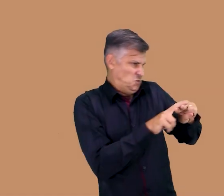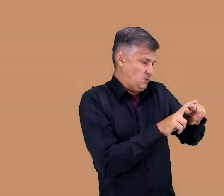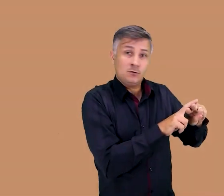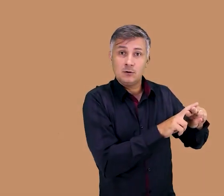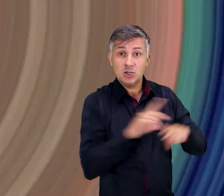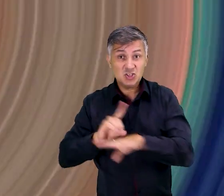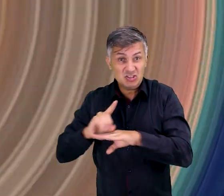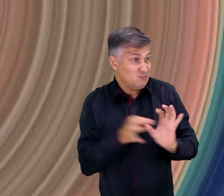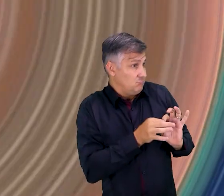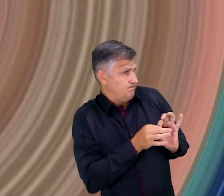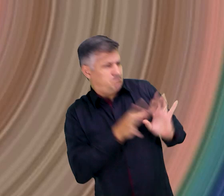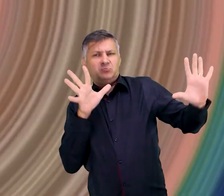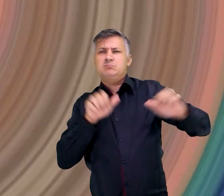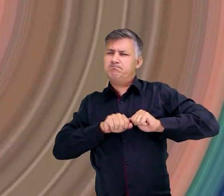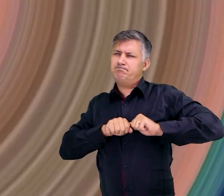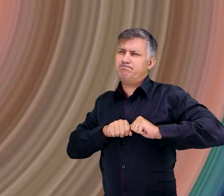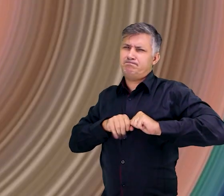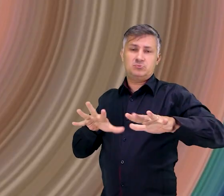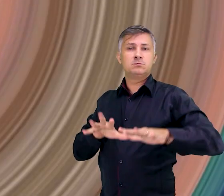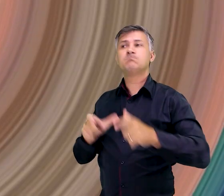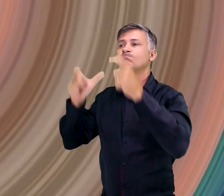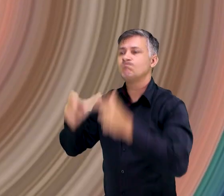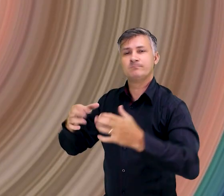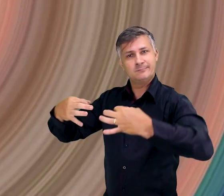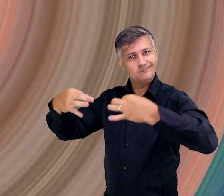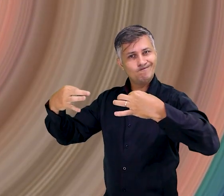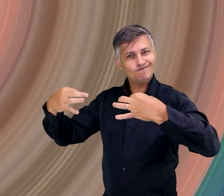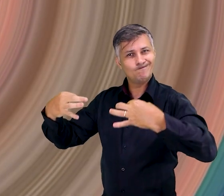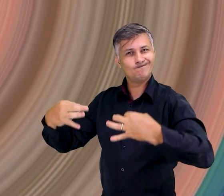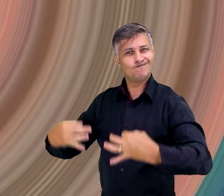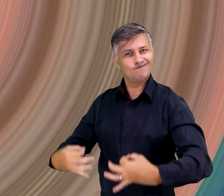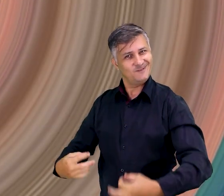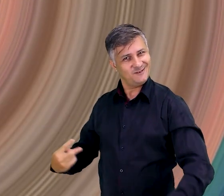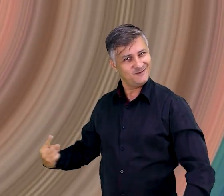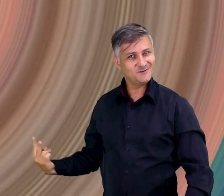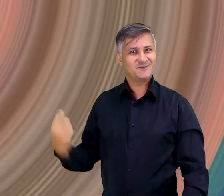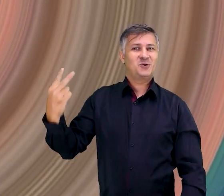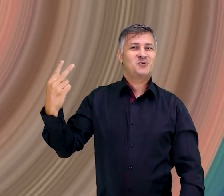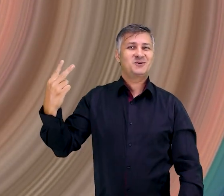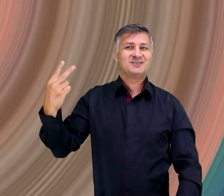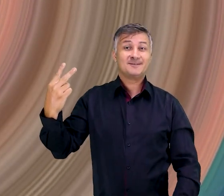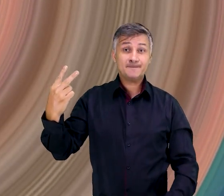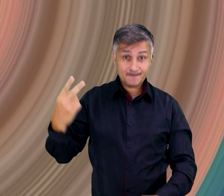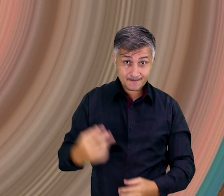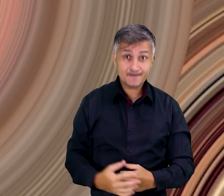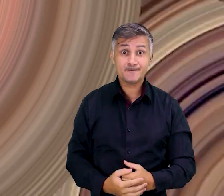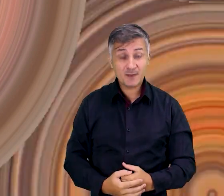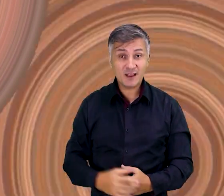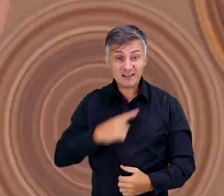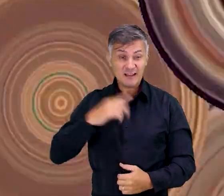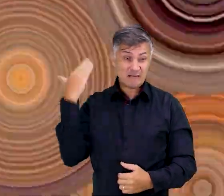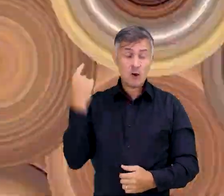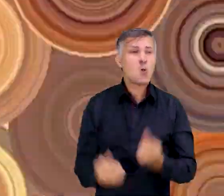poderosos intermediários, mas coloca eles no seu devido lugar, o lugar de valor agregado, tirando